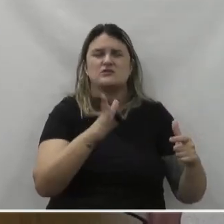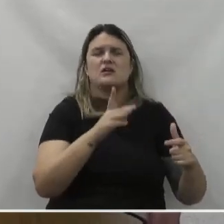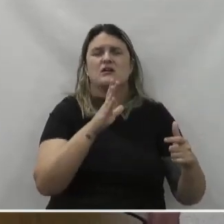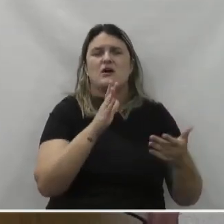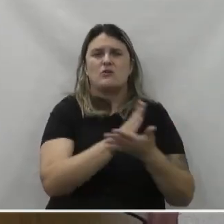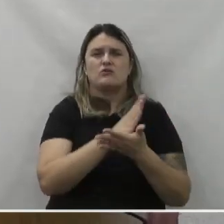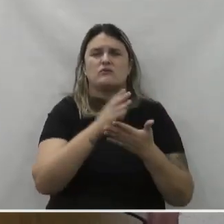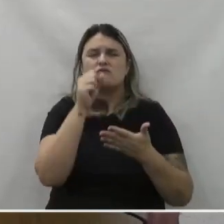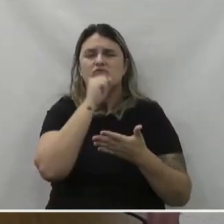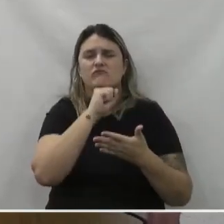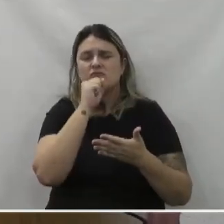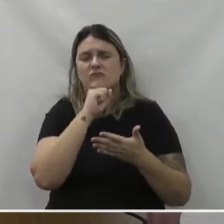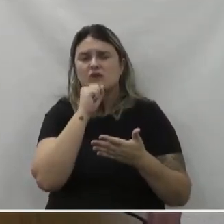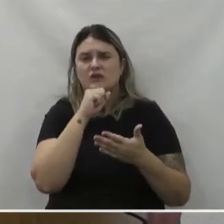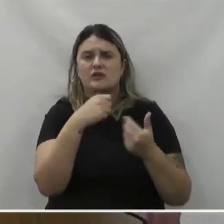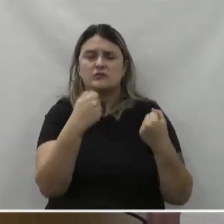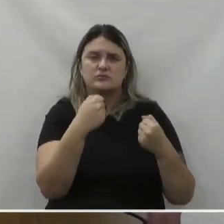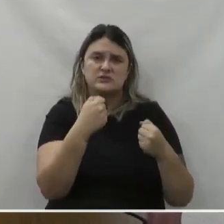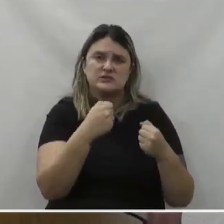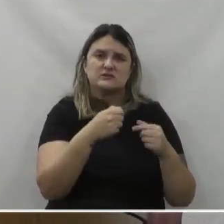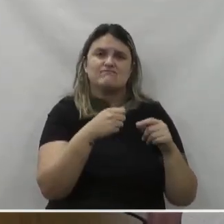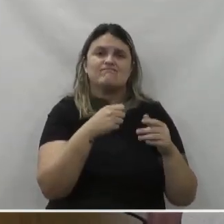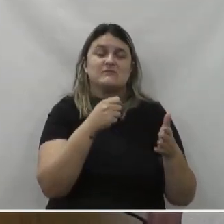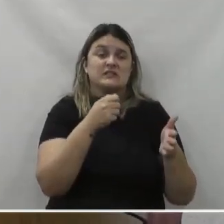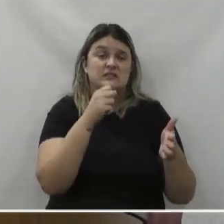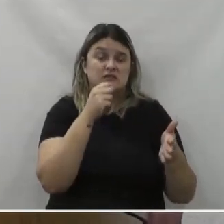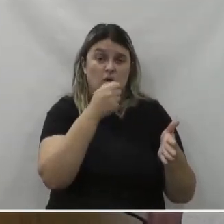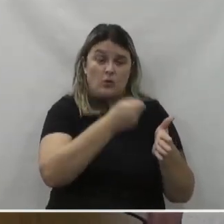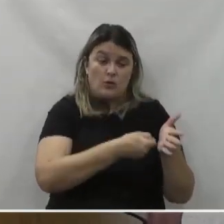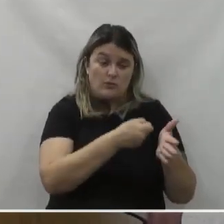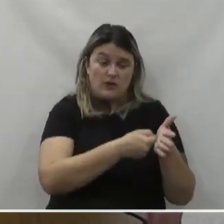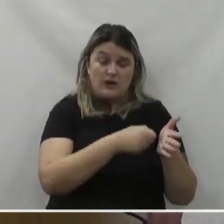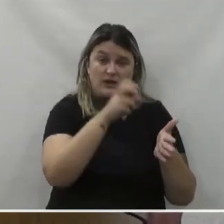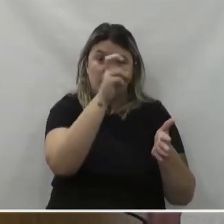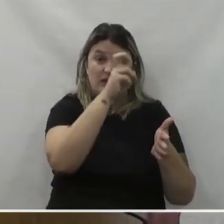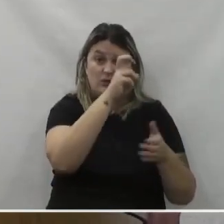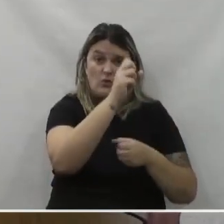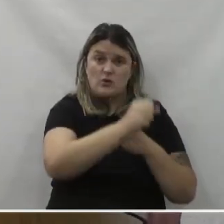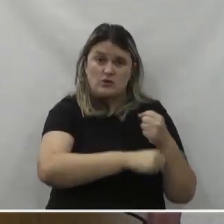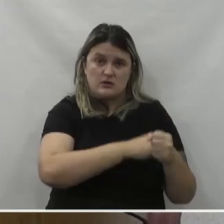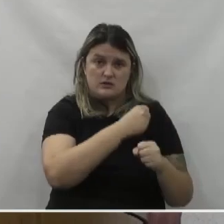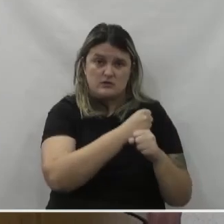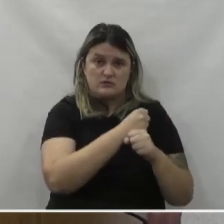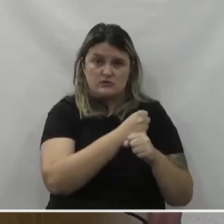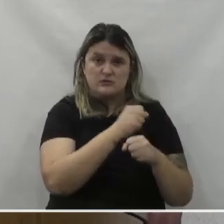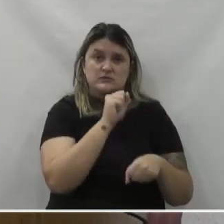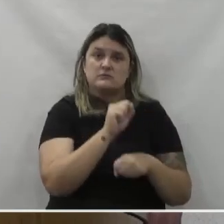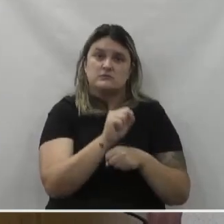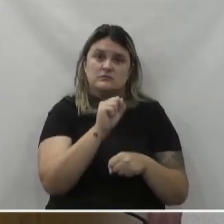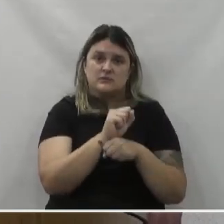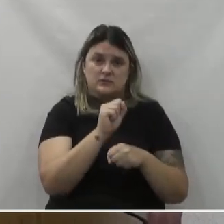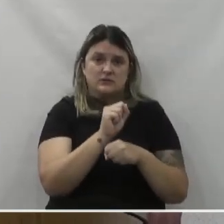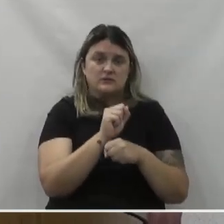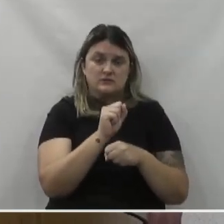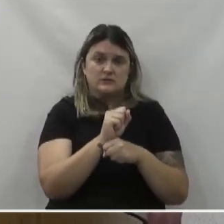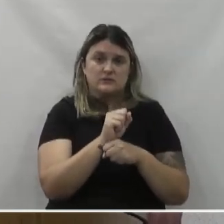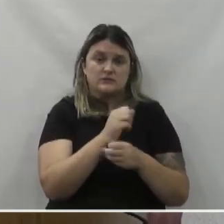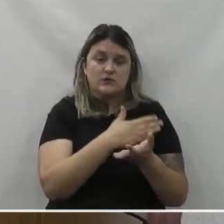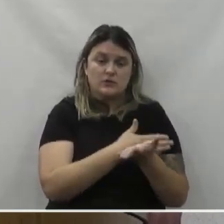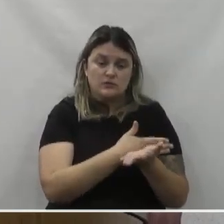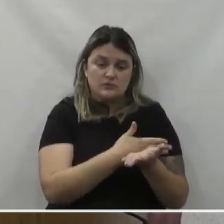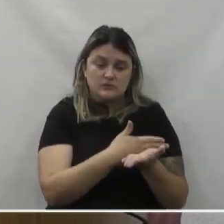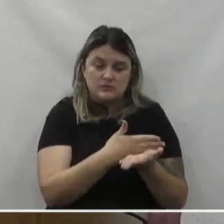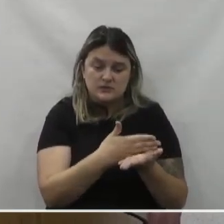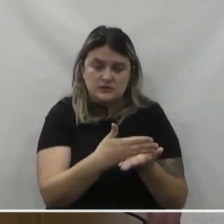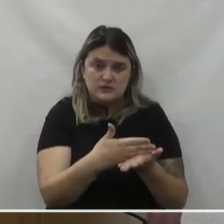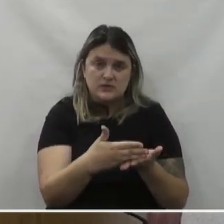a contrapartida lá do 5º ano, talvez se ganhasse judicialmente, ela está aí disposta a começar desde lá